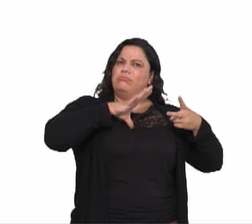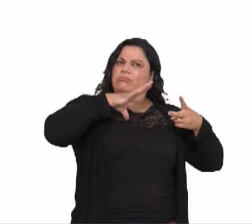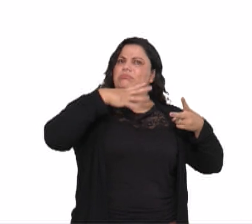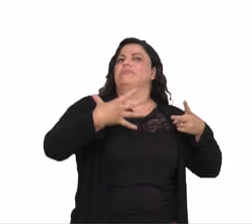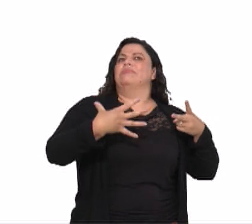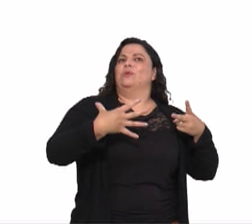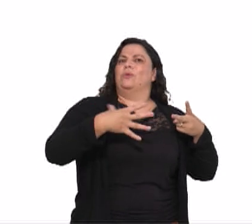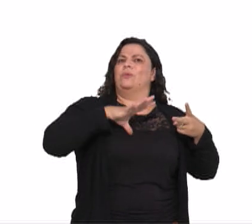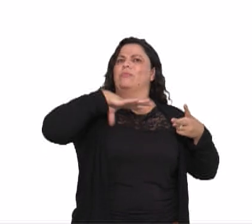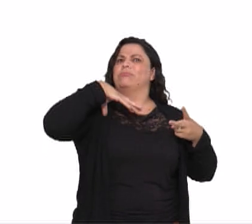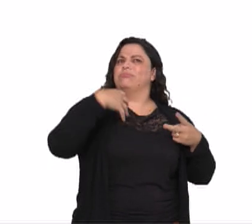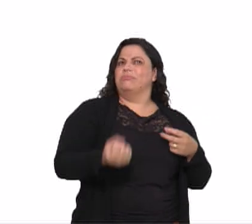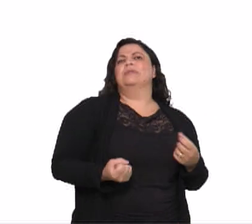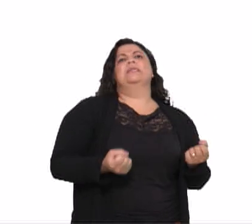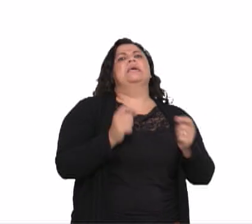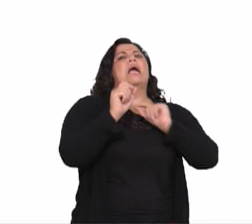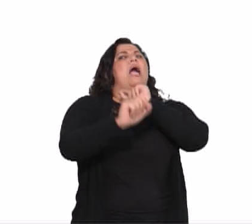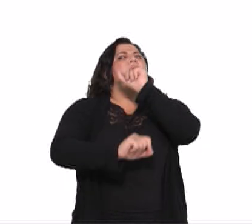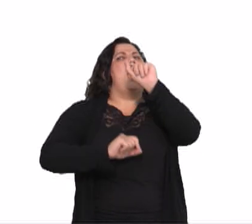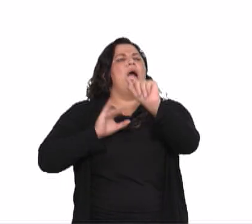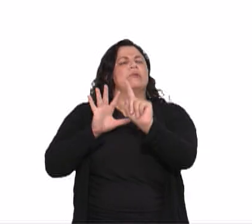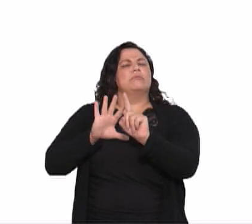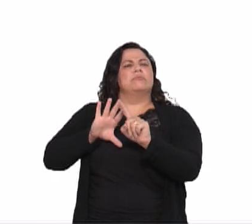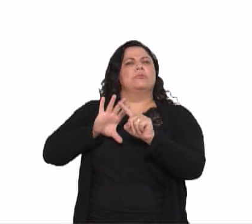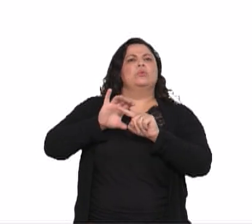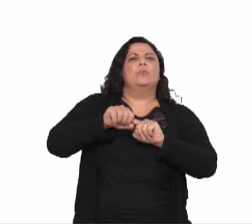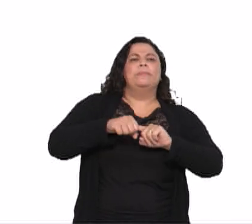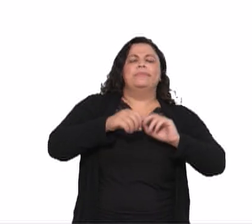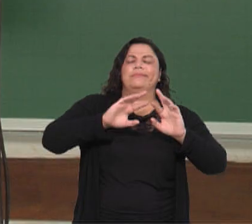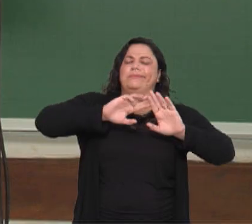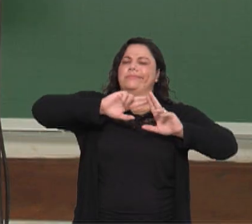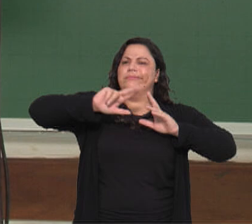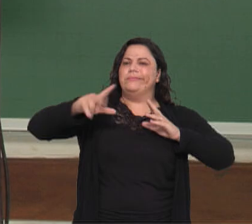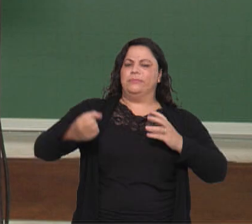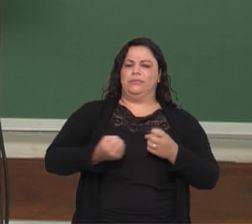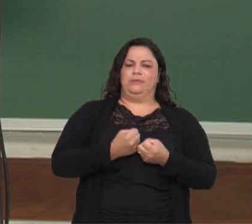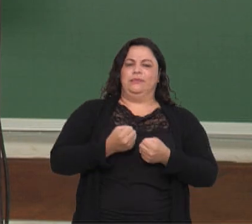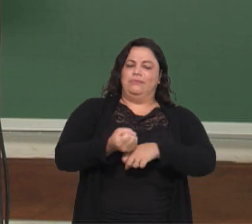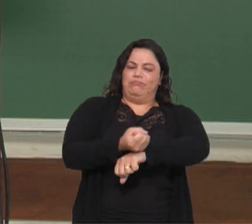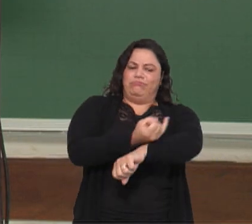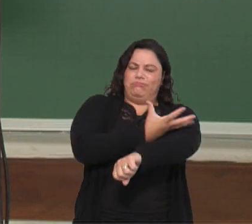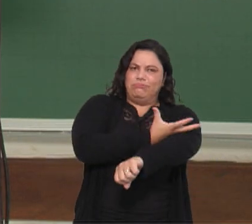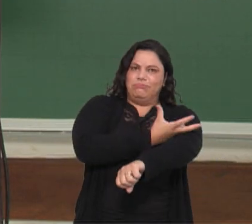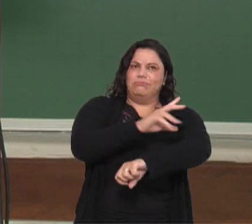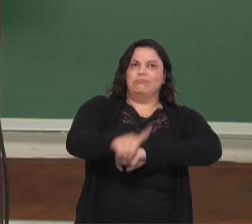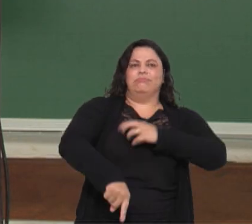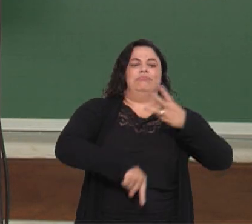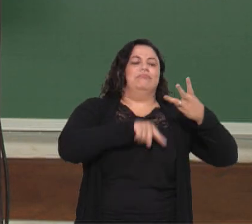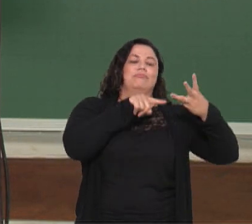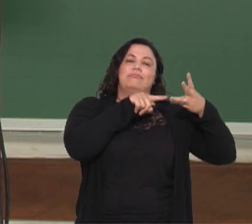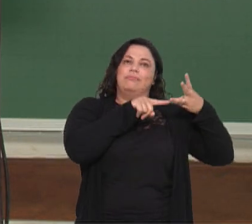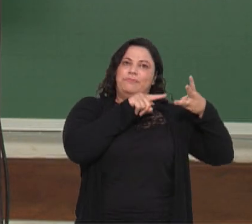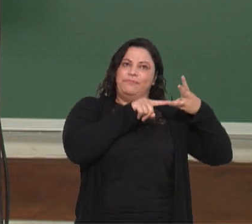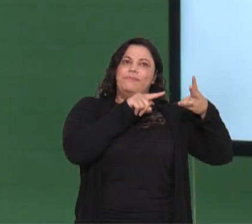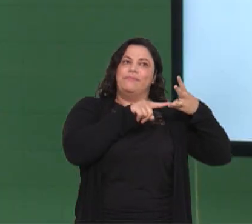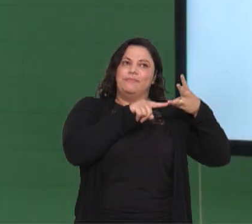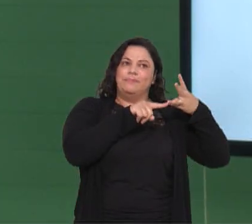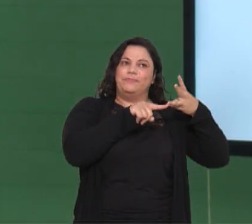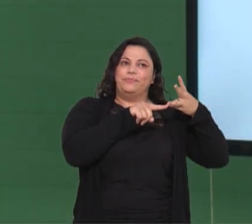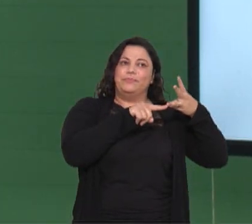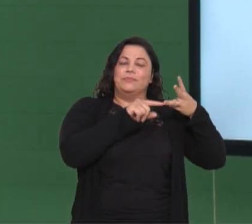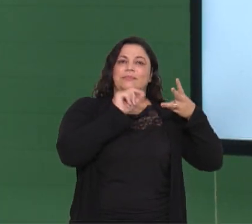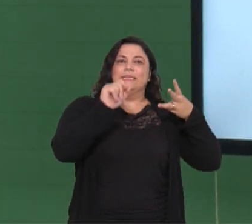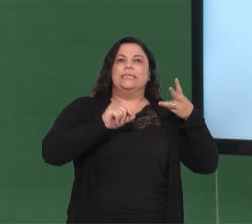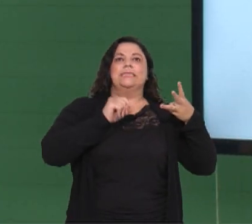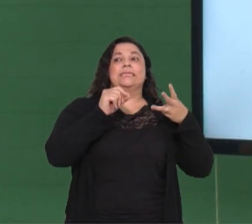Porque justamente é a parte que domina as emoções. Tá? E terceiro, a parte apetitiva teria como